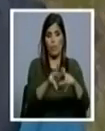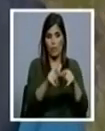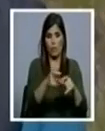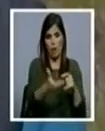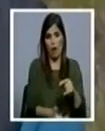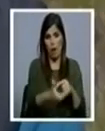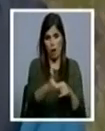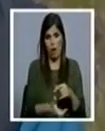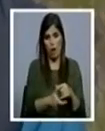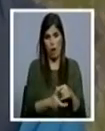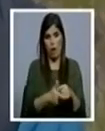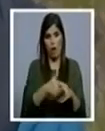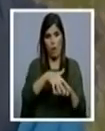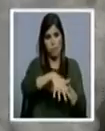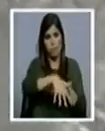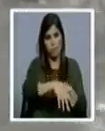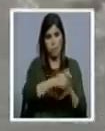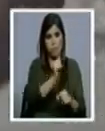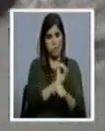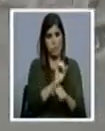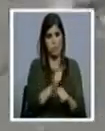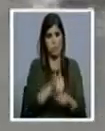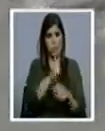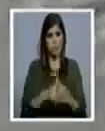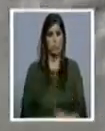desenvolver-se e fixar-se melhor.